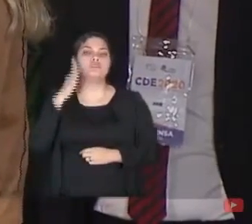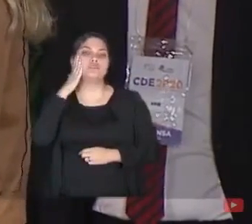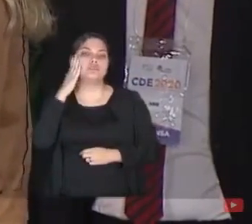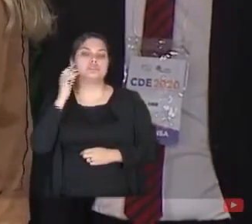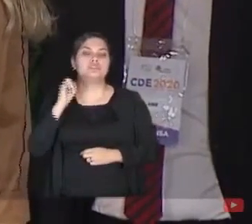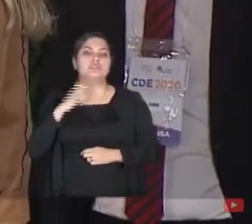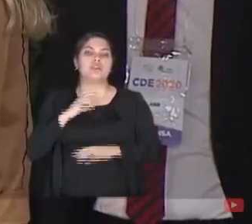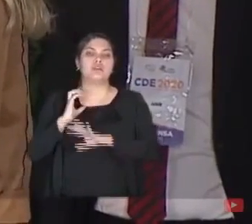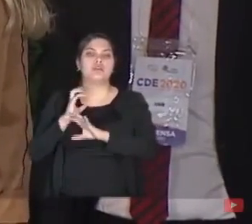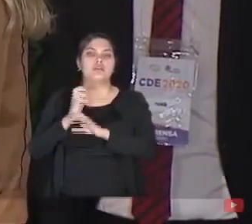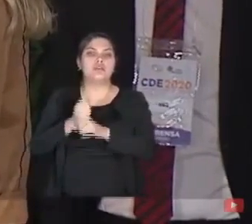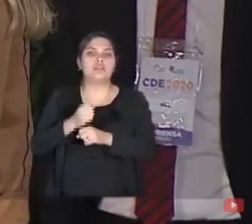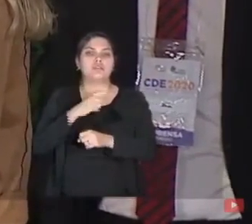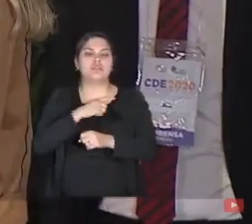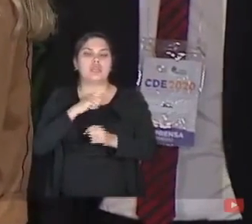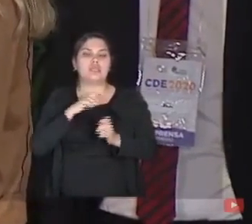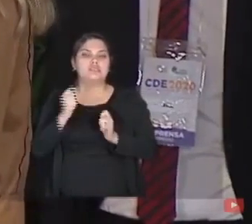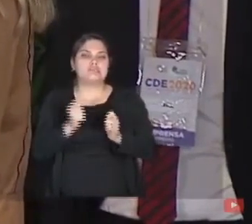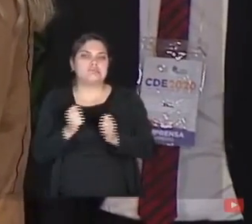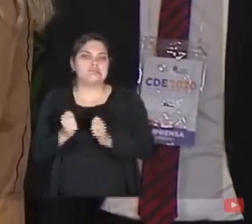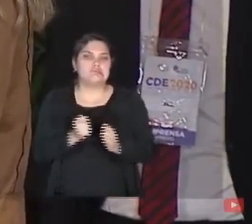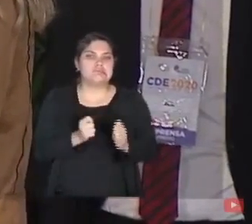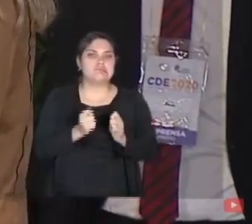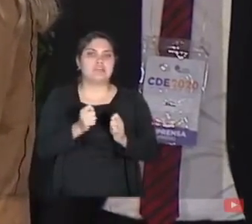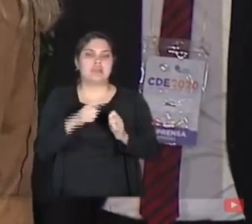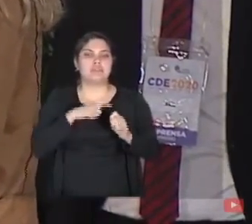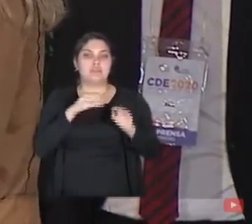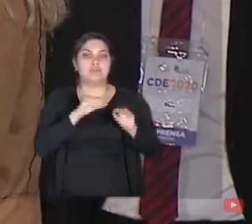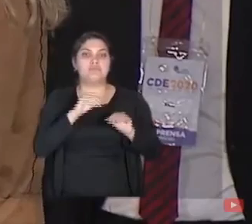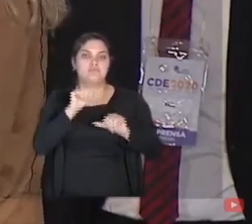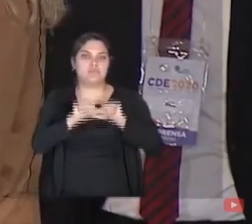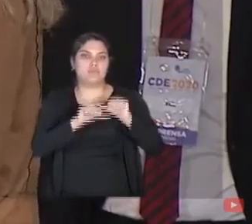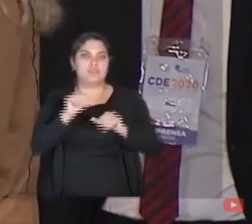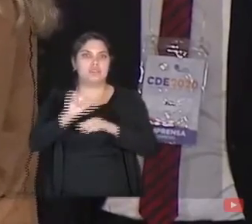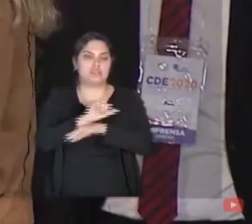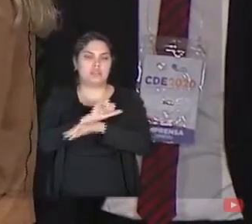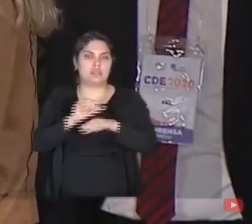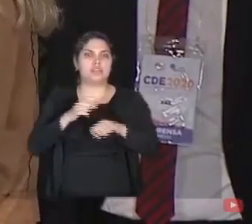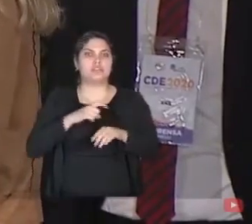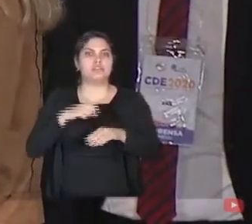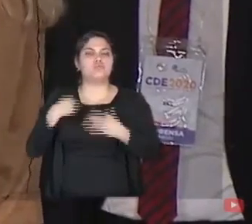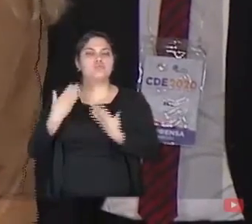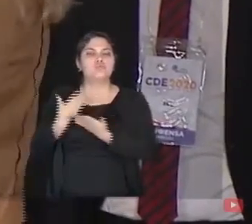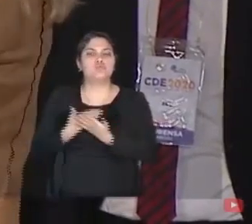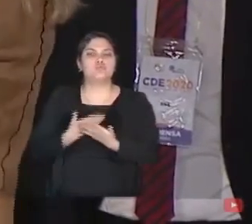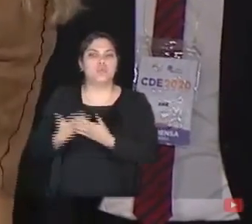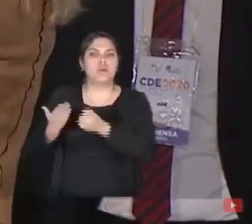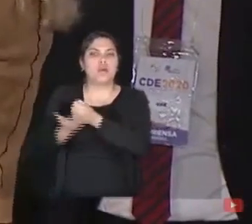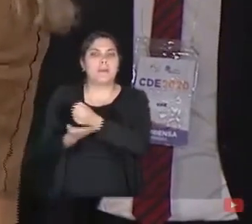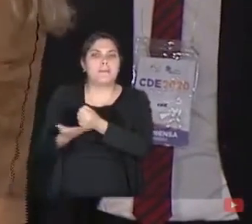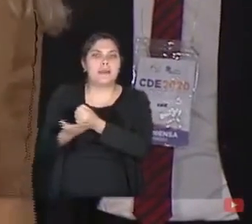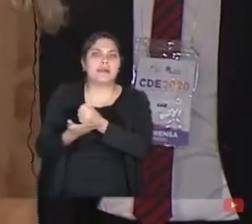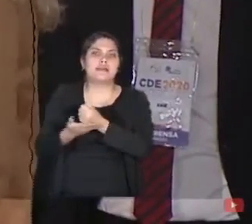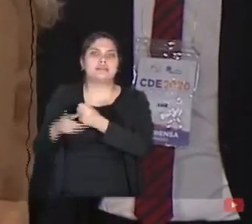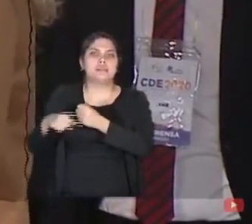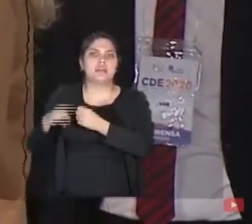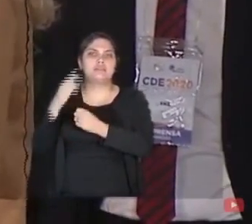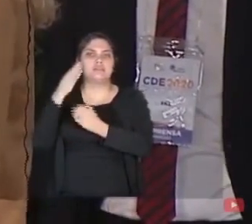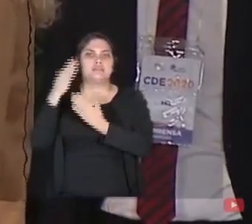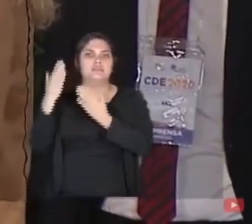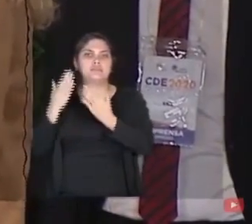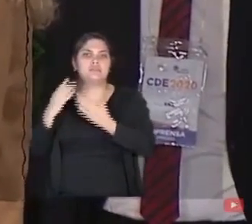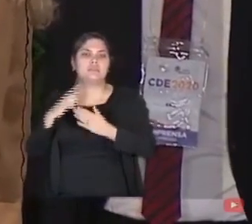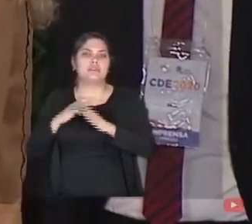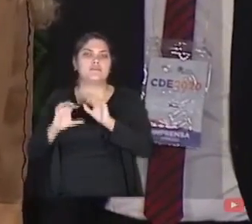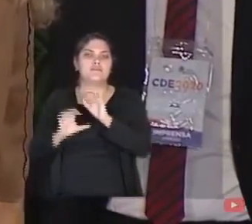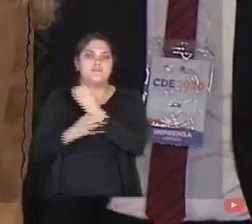uma estimativa do quanto foi economizado com essa mudança de estratégia e que estudos técnicos embasaram essa previsão do